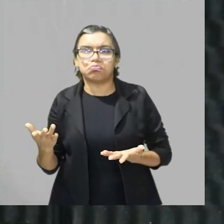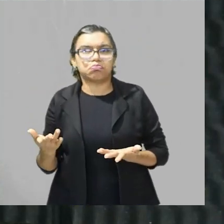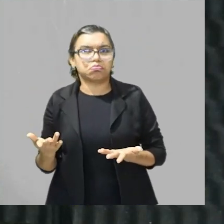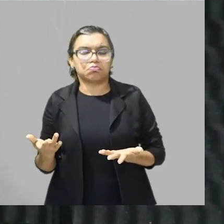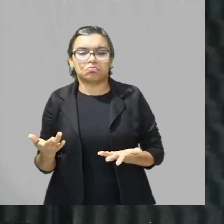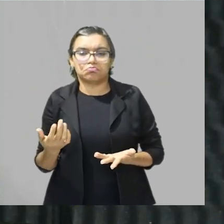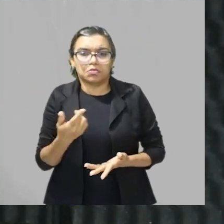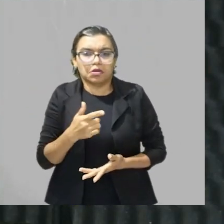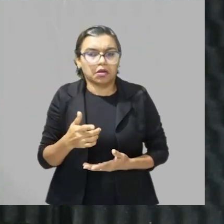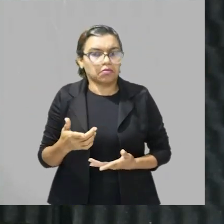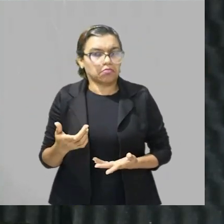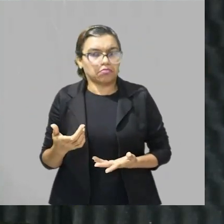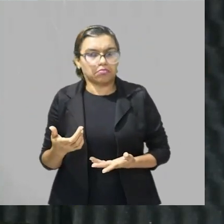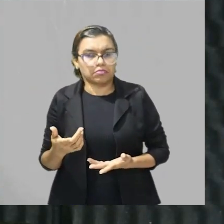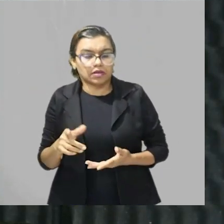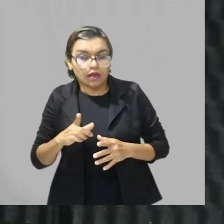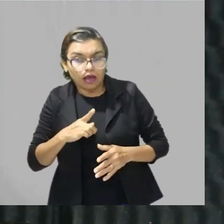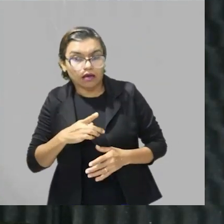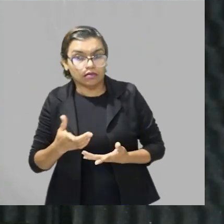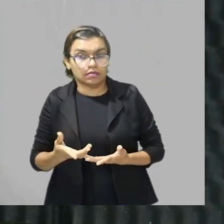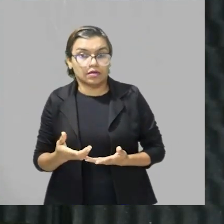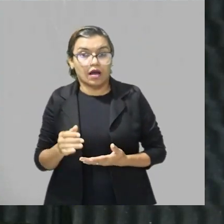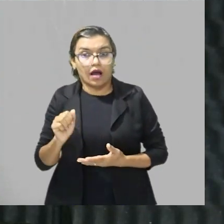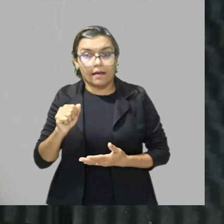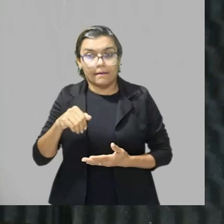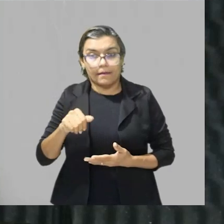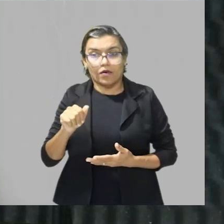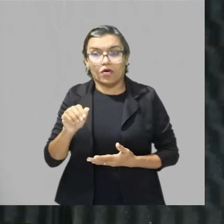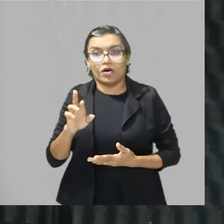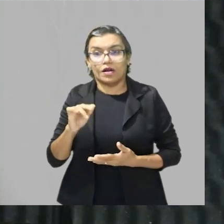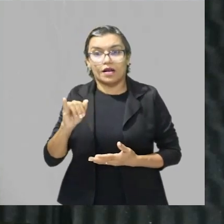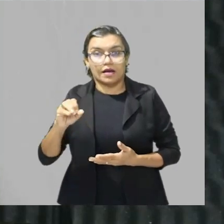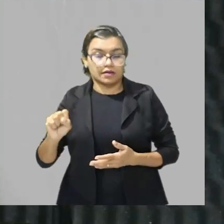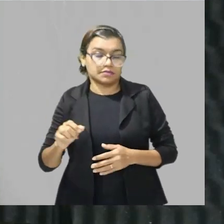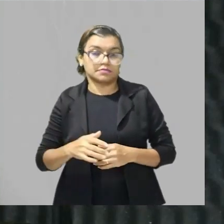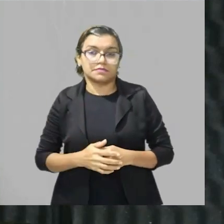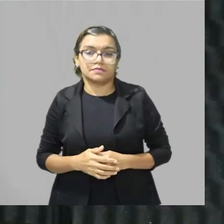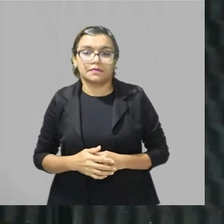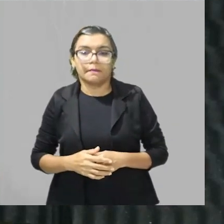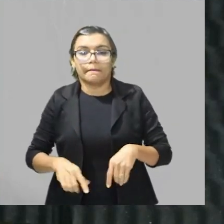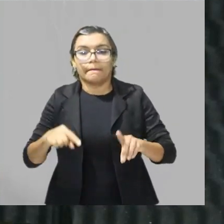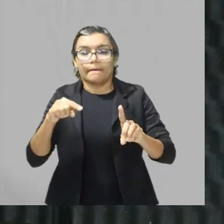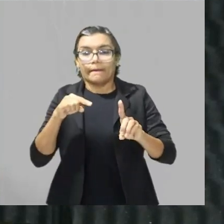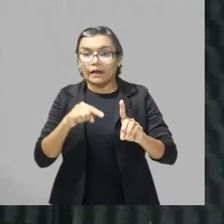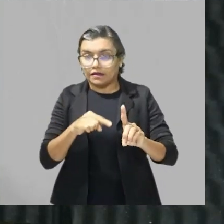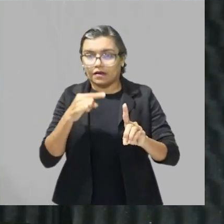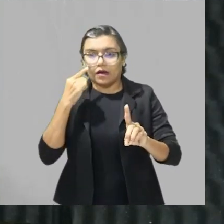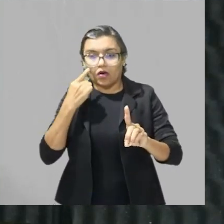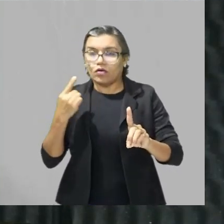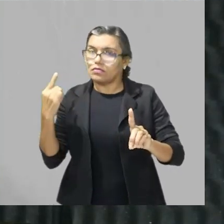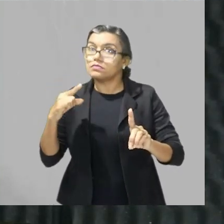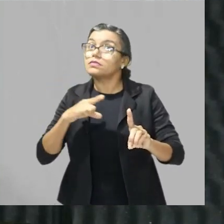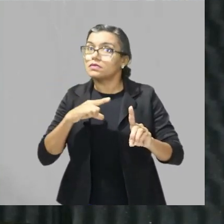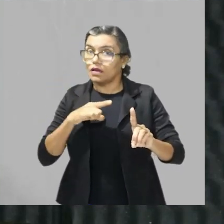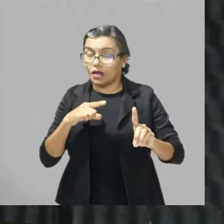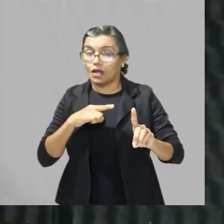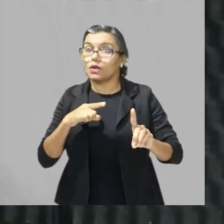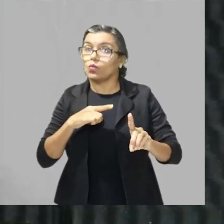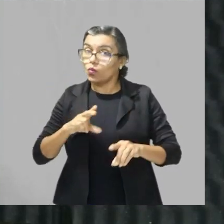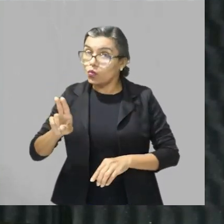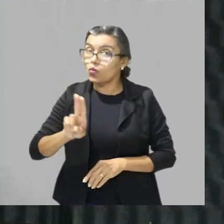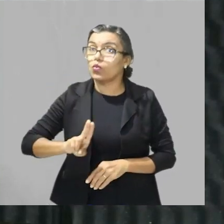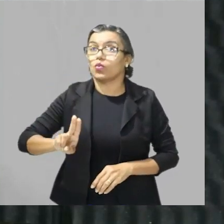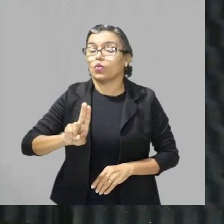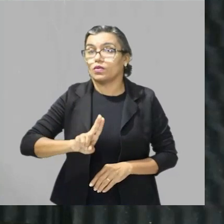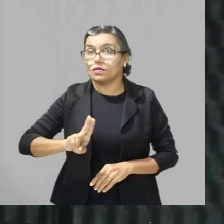qual for de você reconhecer uma regra moral que eu tenho uma moralidade é muito difícil obsoletos Não elas tem uma utilidade elas